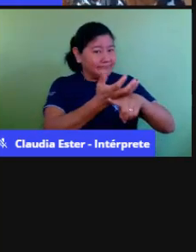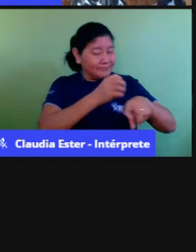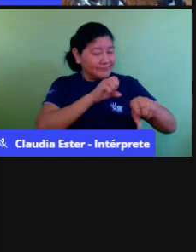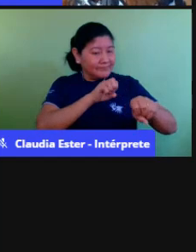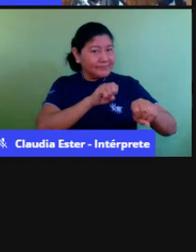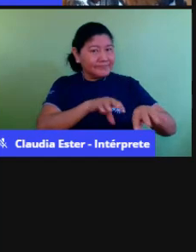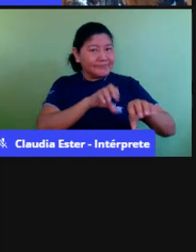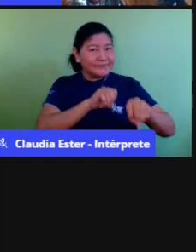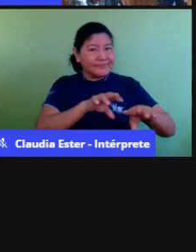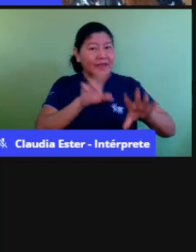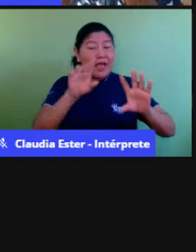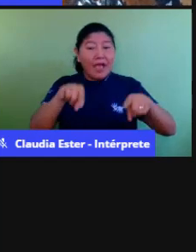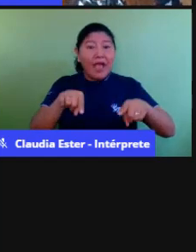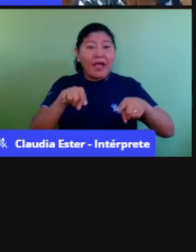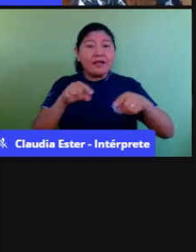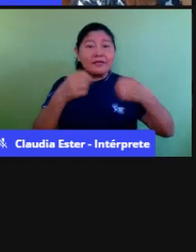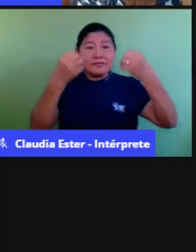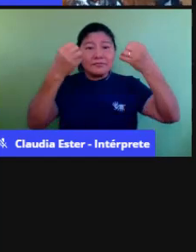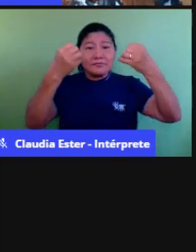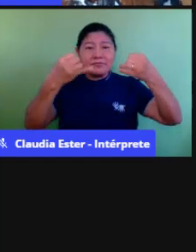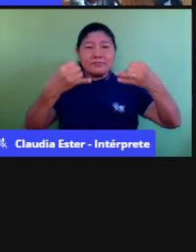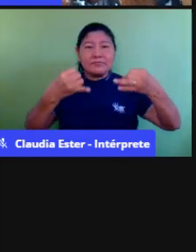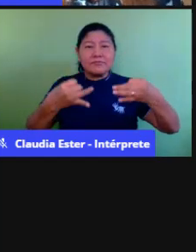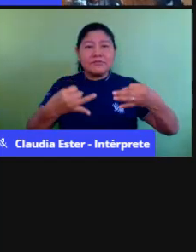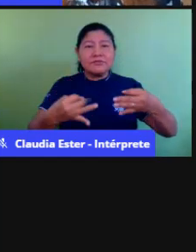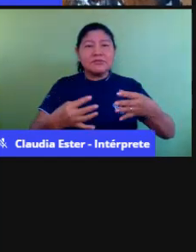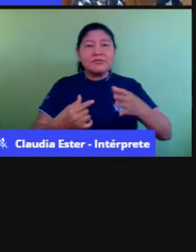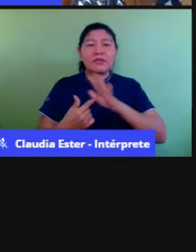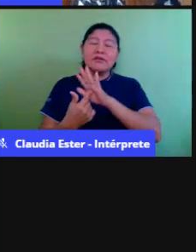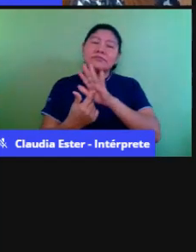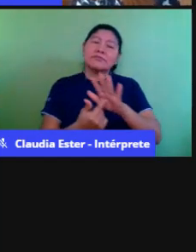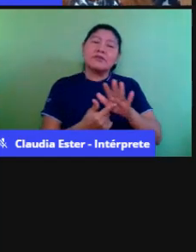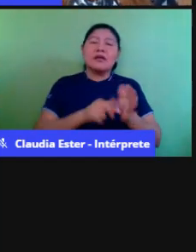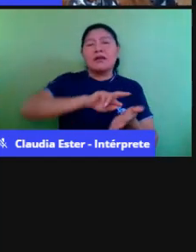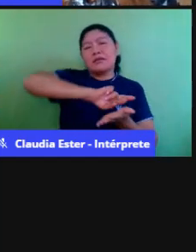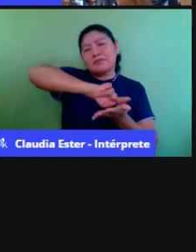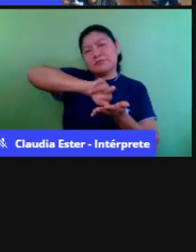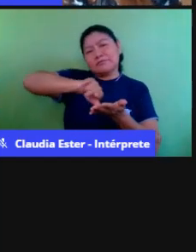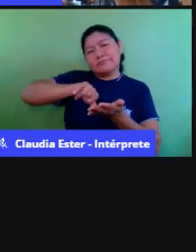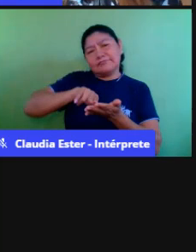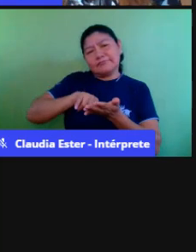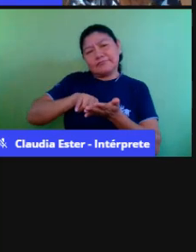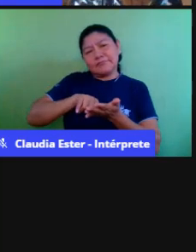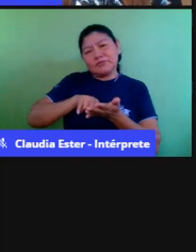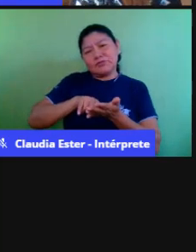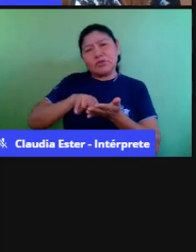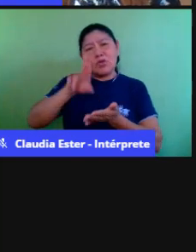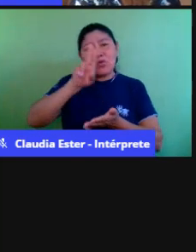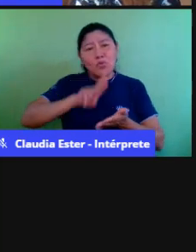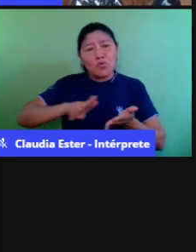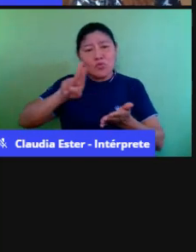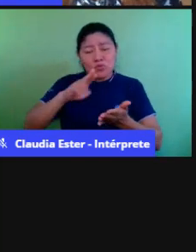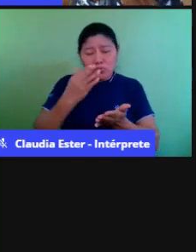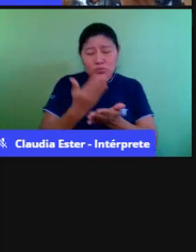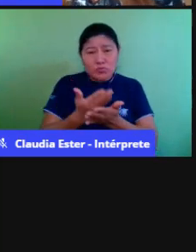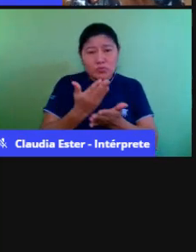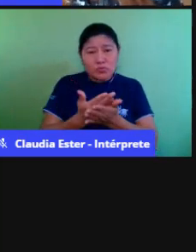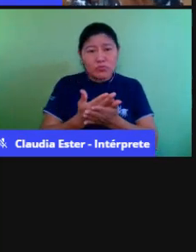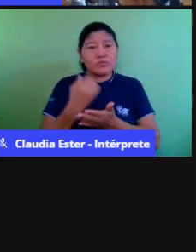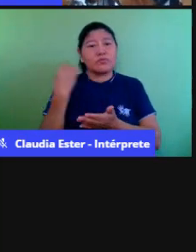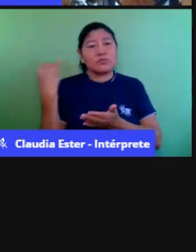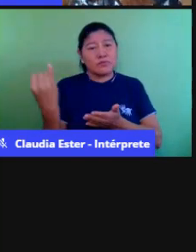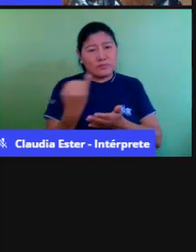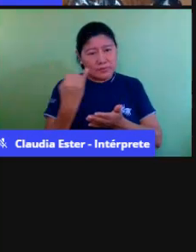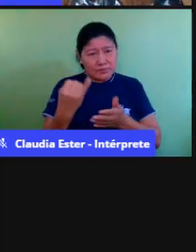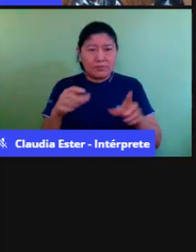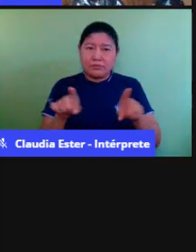fala sobre o trabalhar com as diferentes linguagens, inclusive com o desenho. E o referencial curricular da